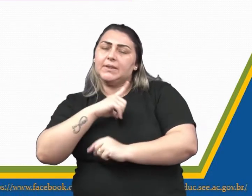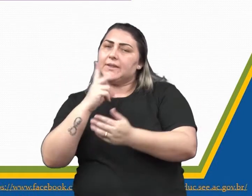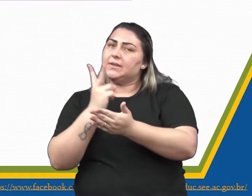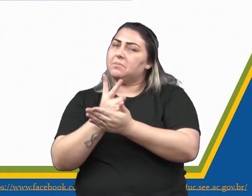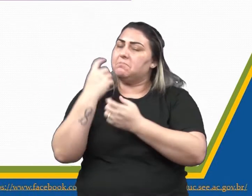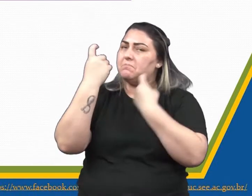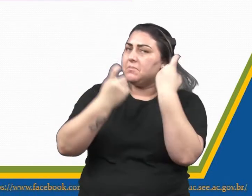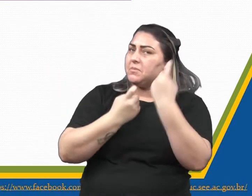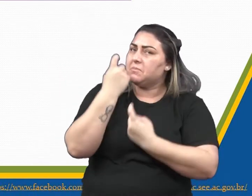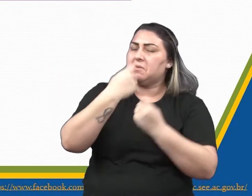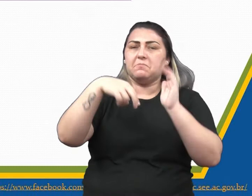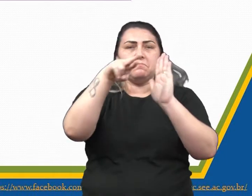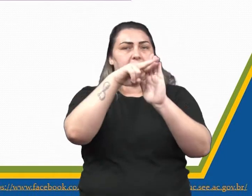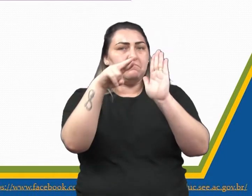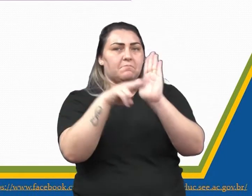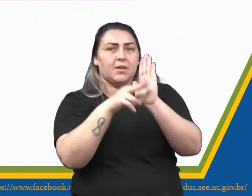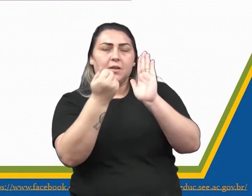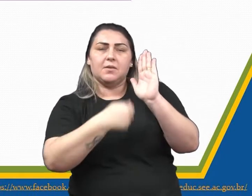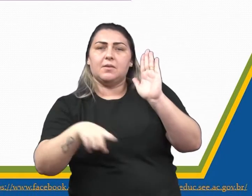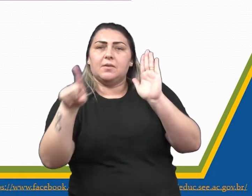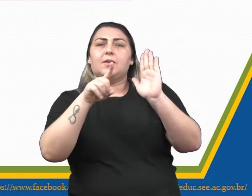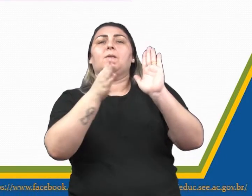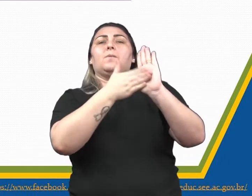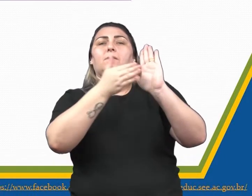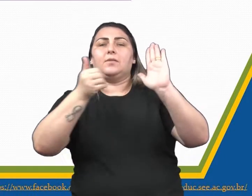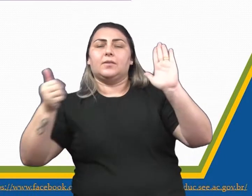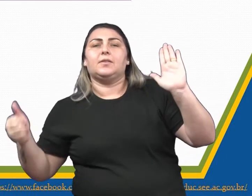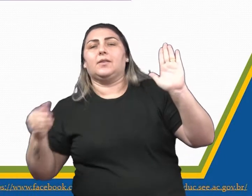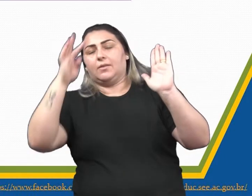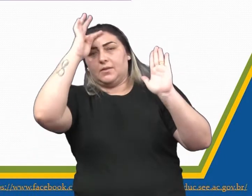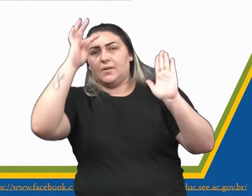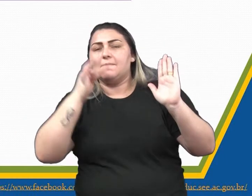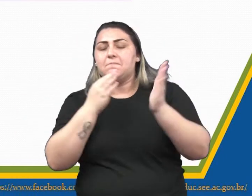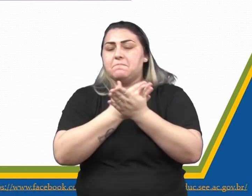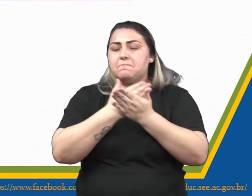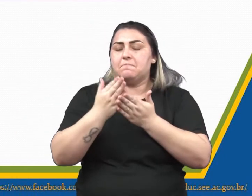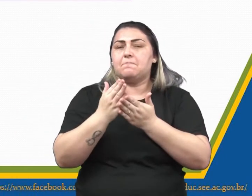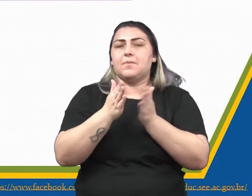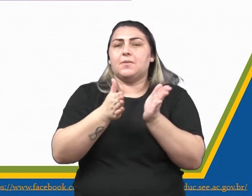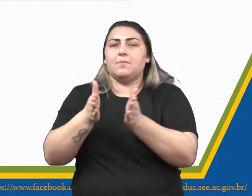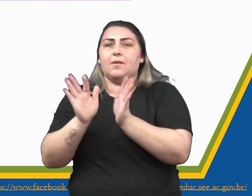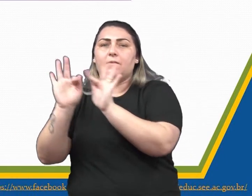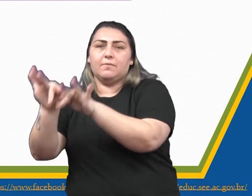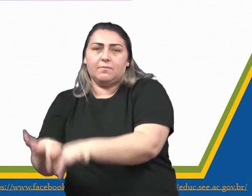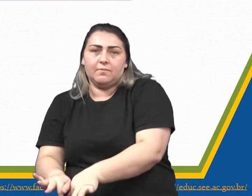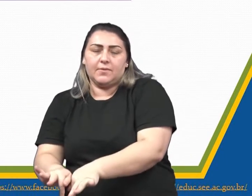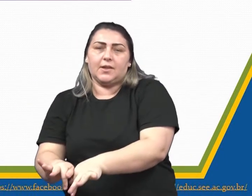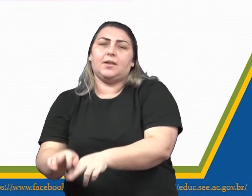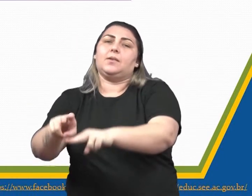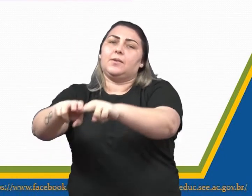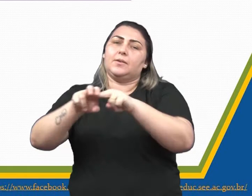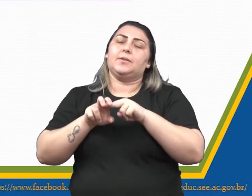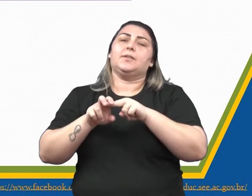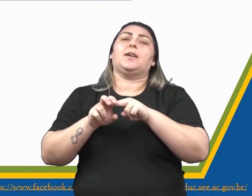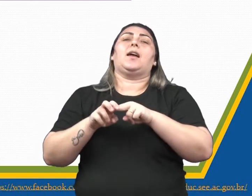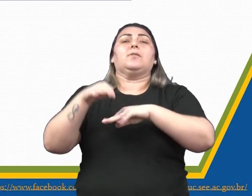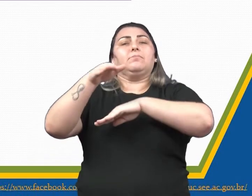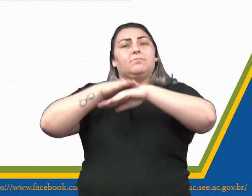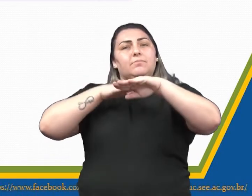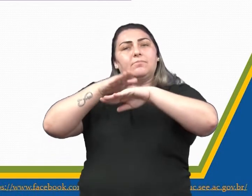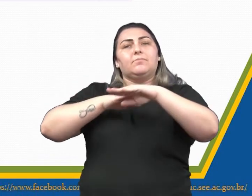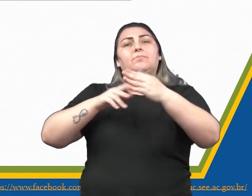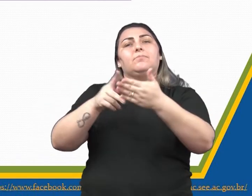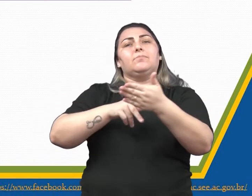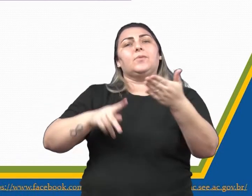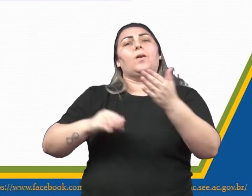preocupação com regras, tá? Com a estética tradicional de começo, meio e fim. E por esse motivo é chamado de